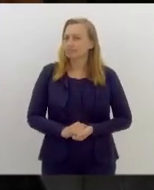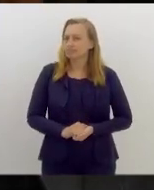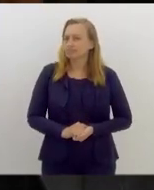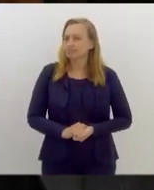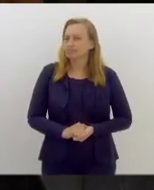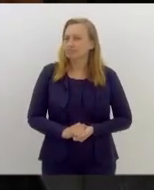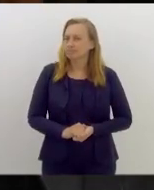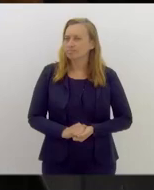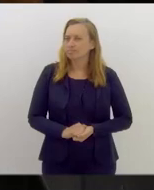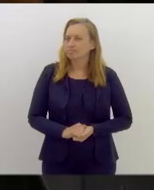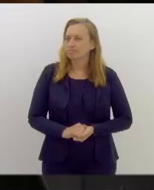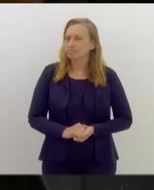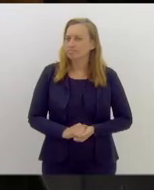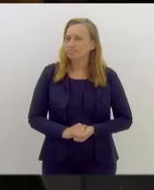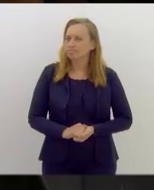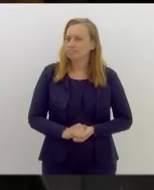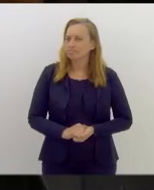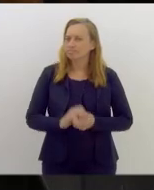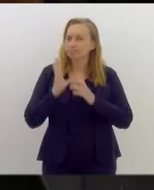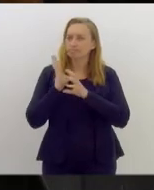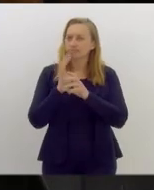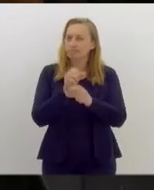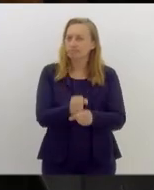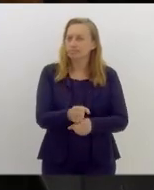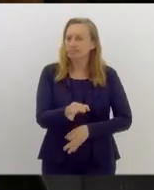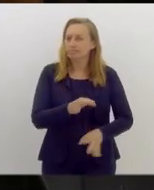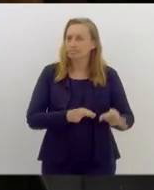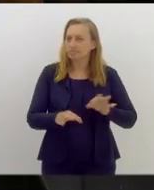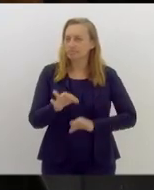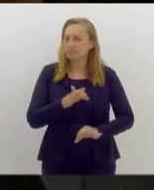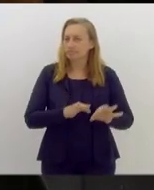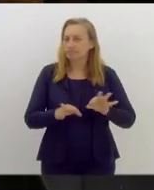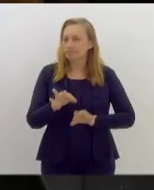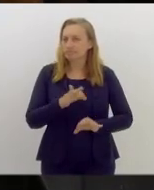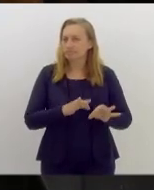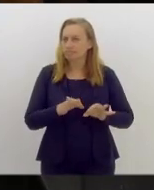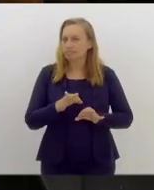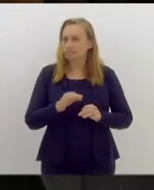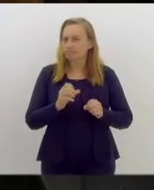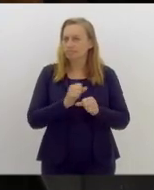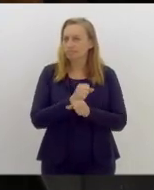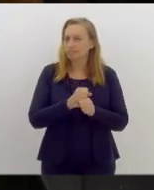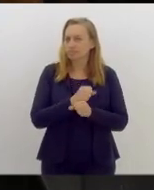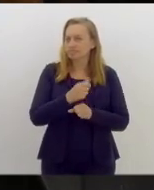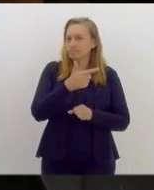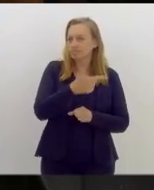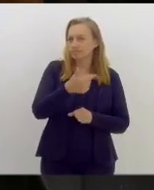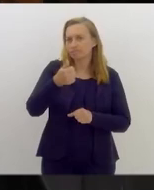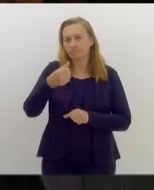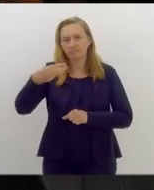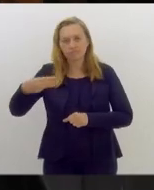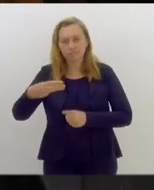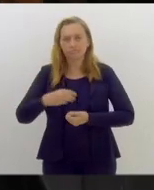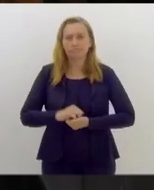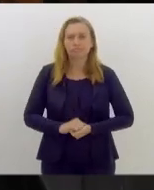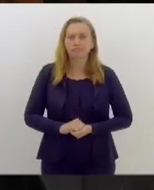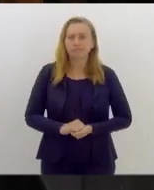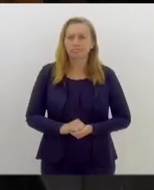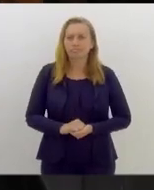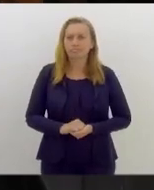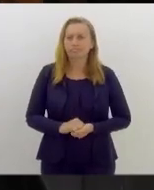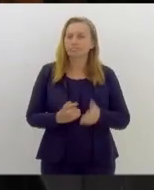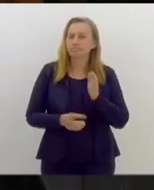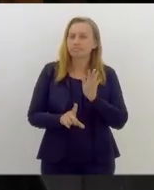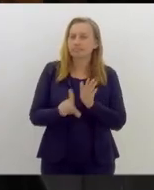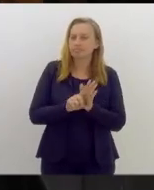a revisão do Plano Plurianual para 2023 e a LOA